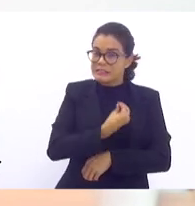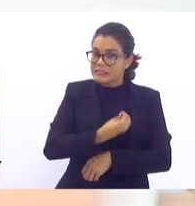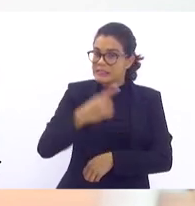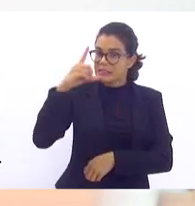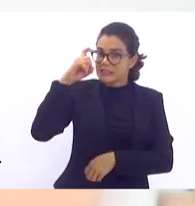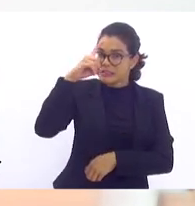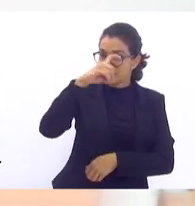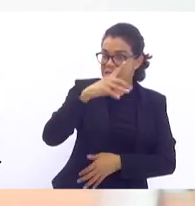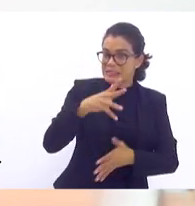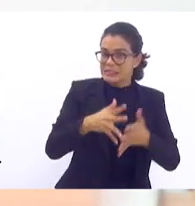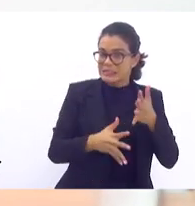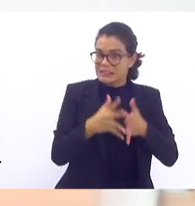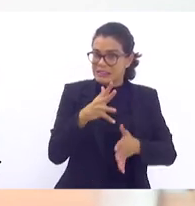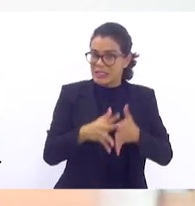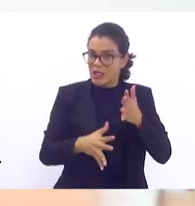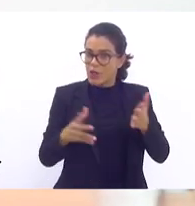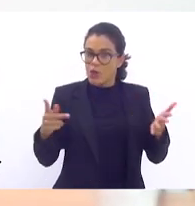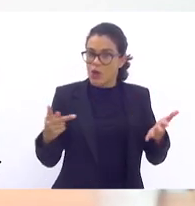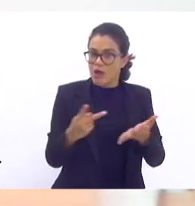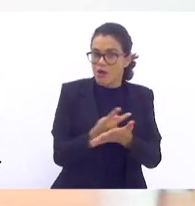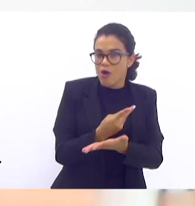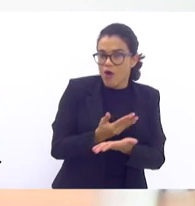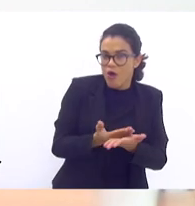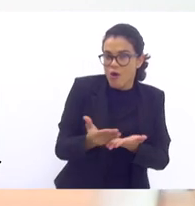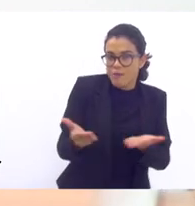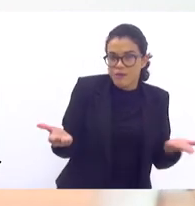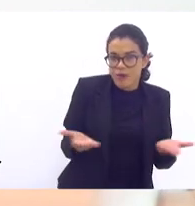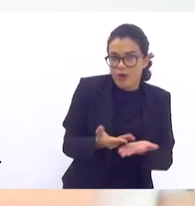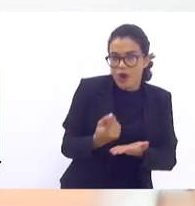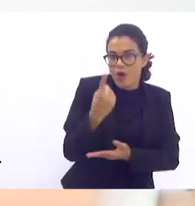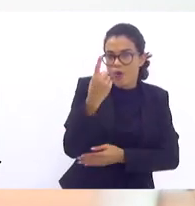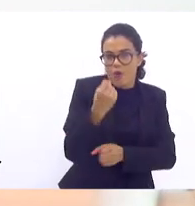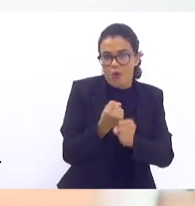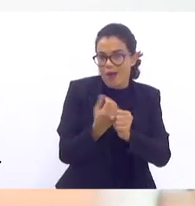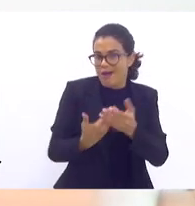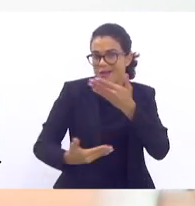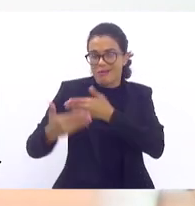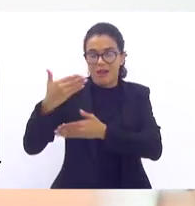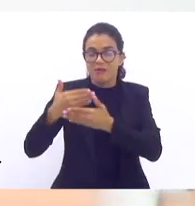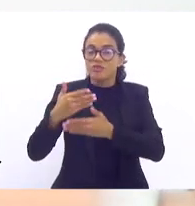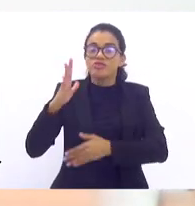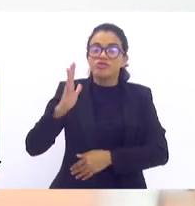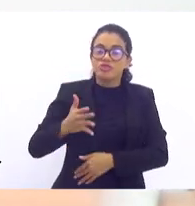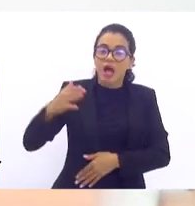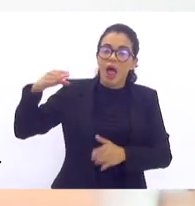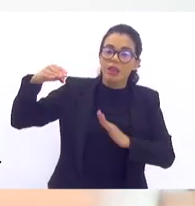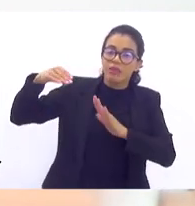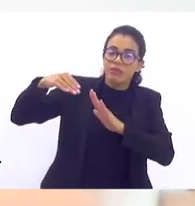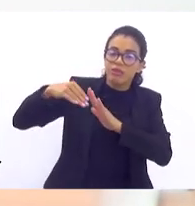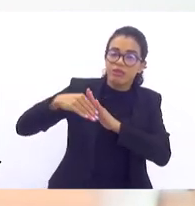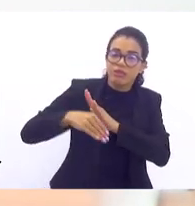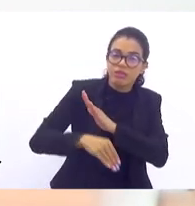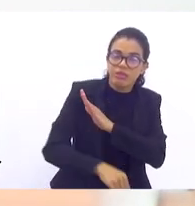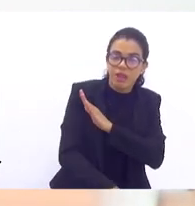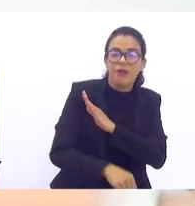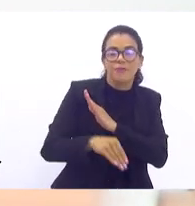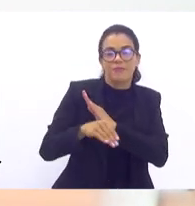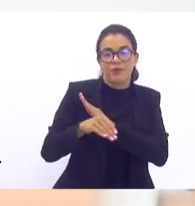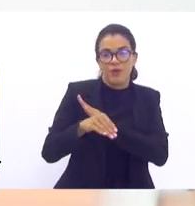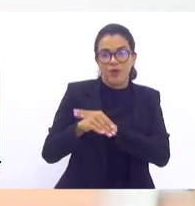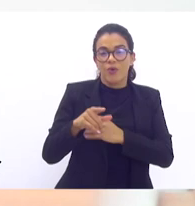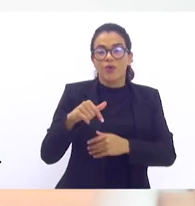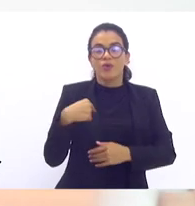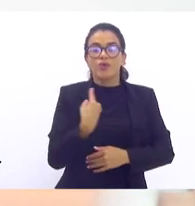de fato ela não é de ontem não é diante de ontem não é de um ano atrás o Rio de Janeiro ele ele vem descendo a sua Ladeira Desde quando nós